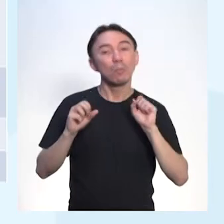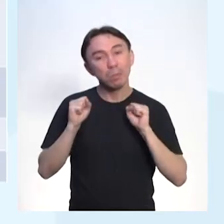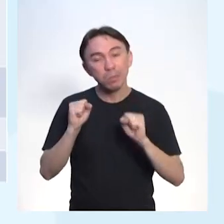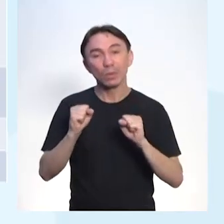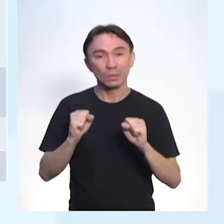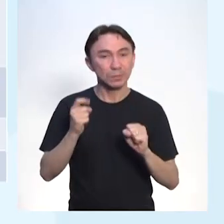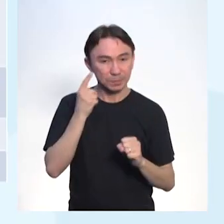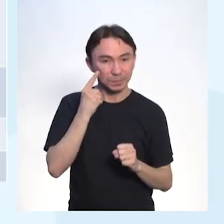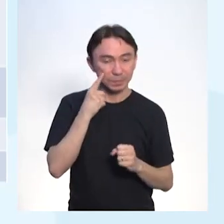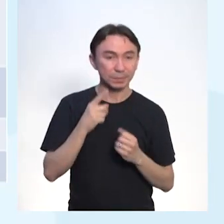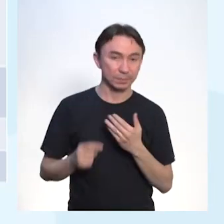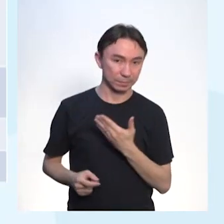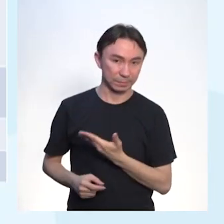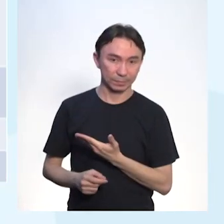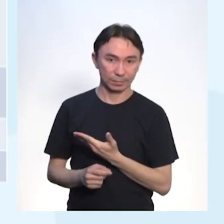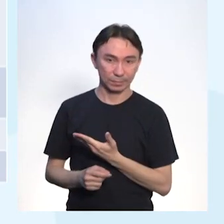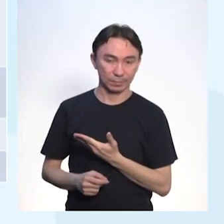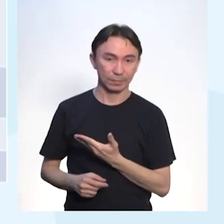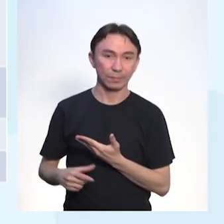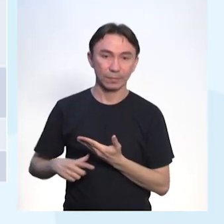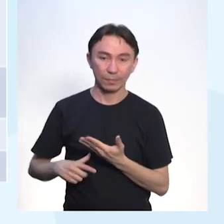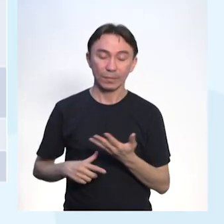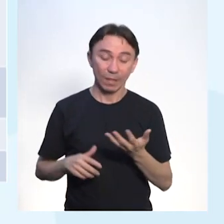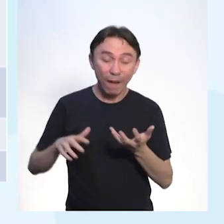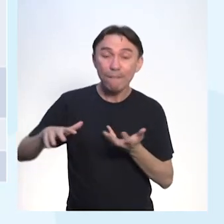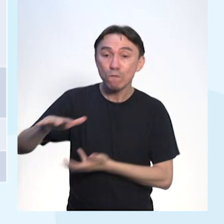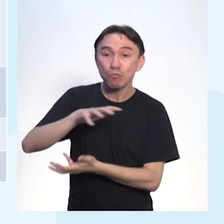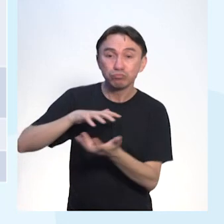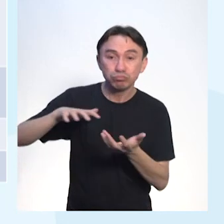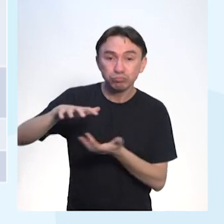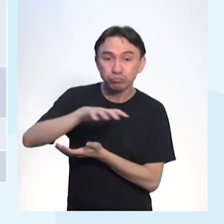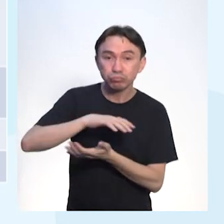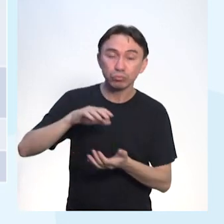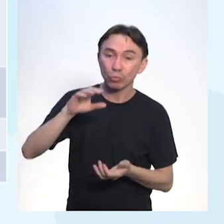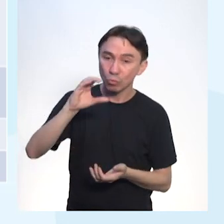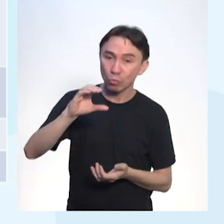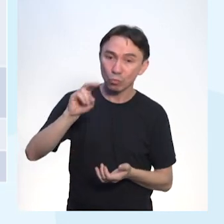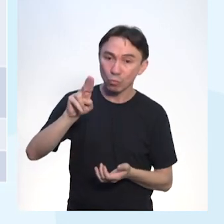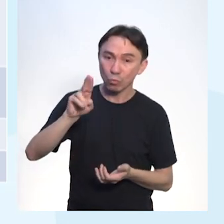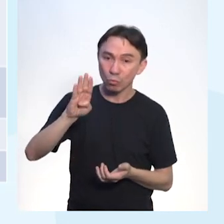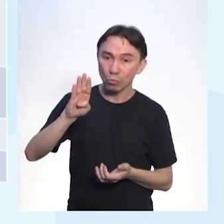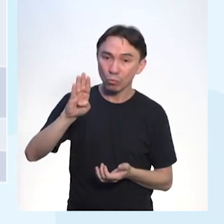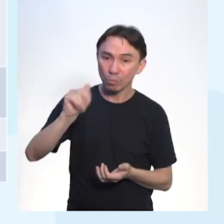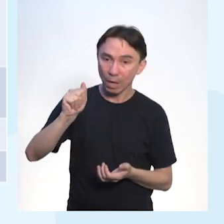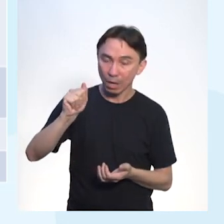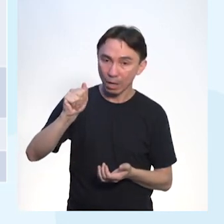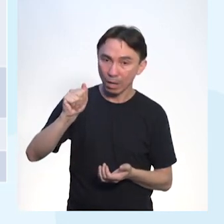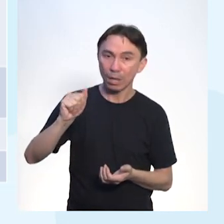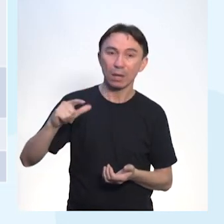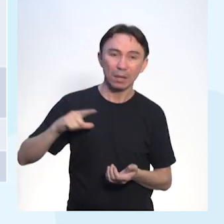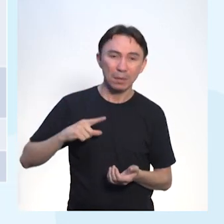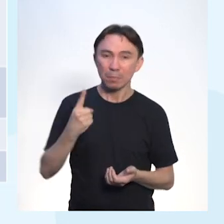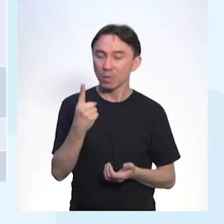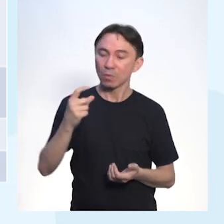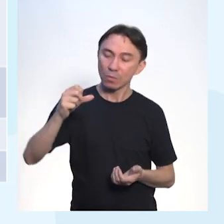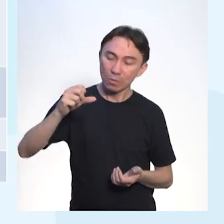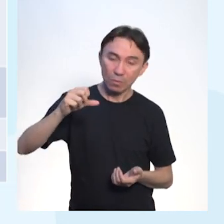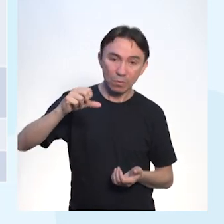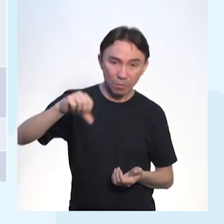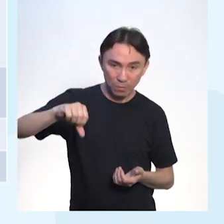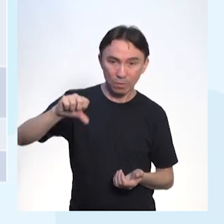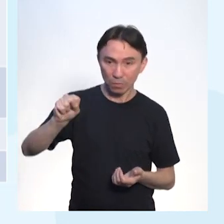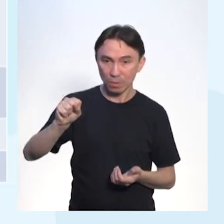na tela. Revolução Cubana, 1959, isso alertou os Estados